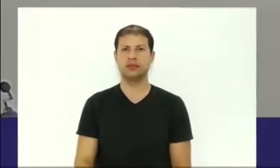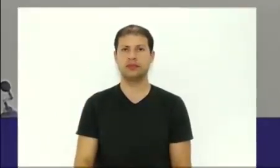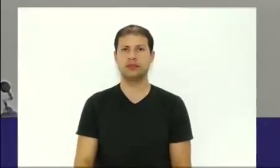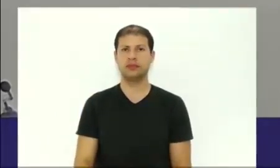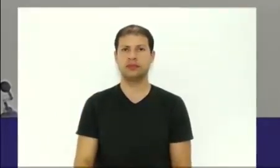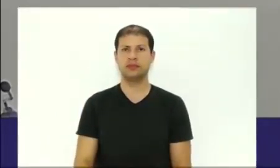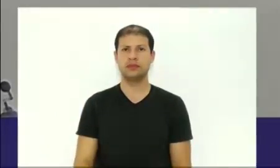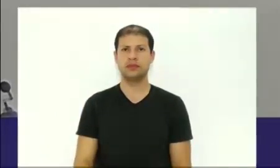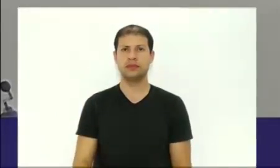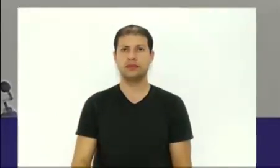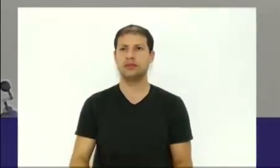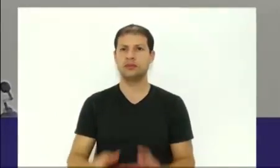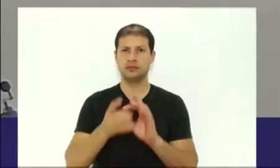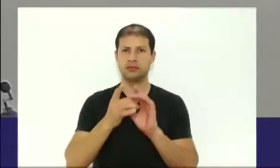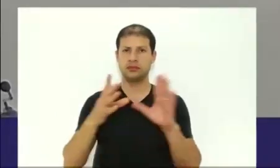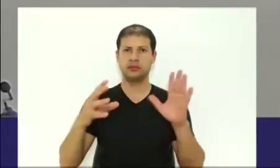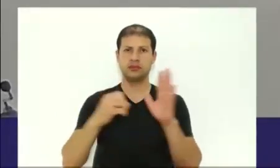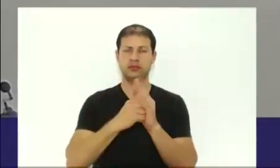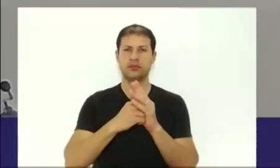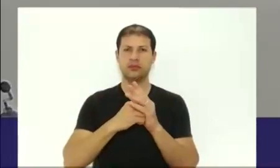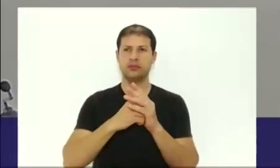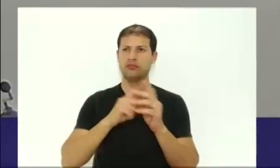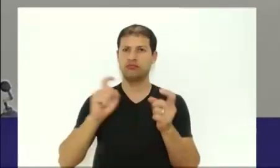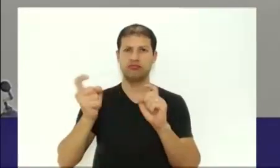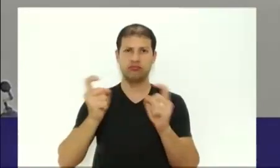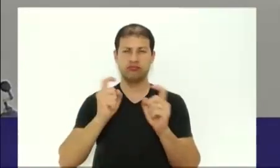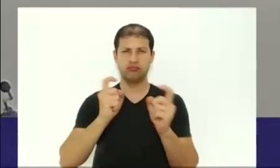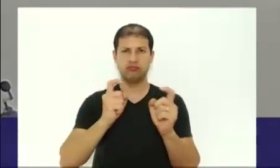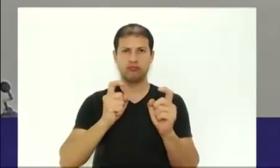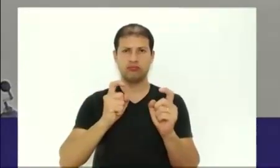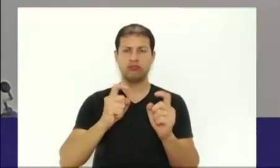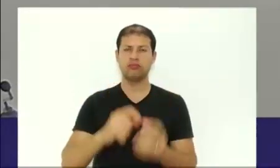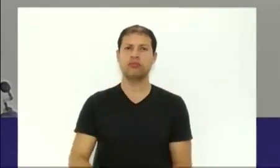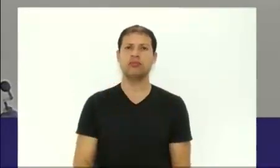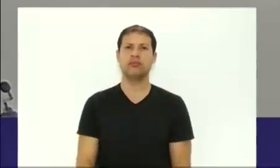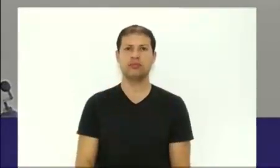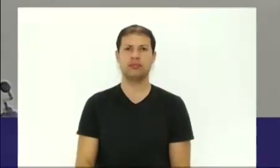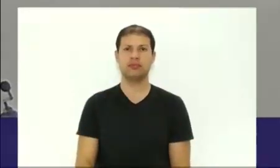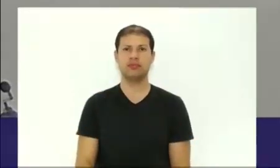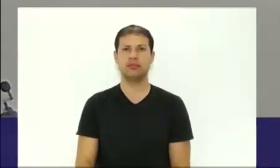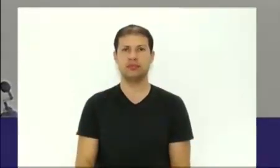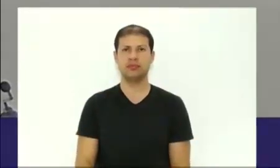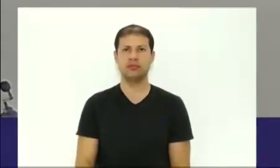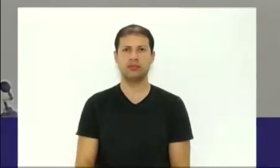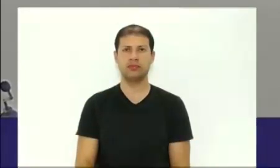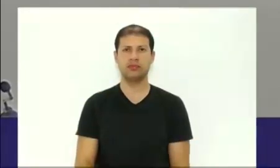Está aberta a inscrição para discussão da matéria.